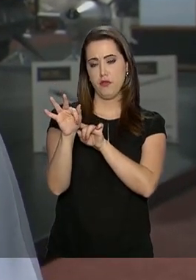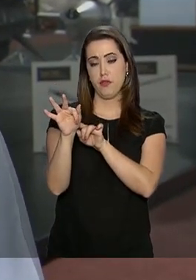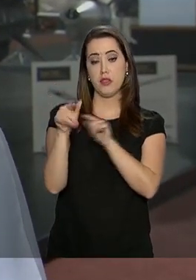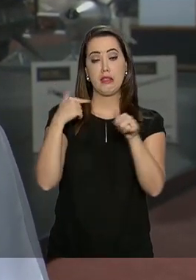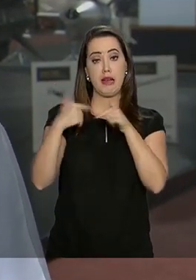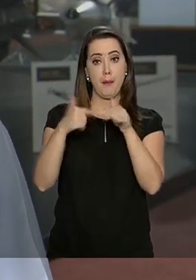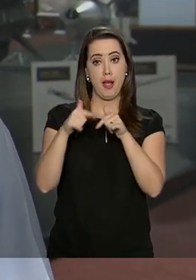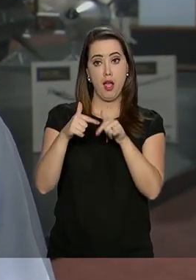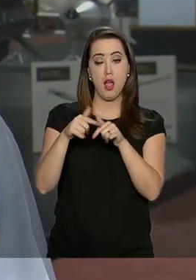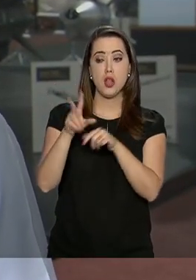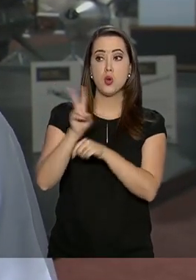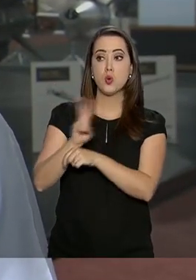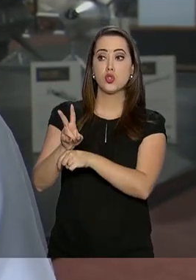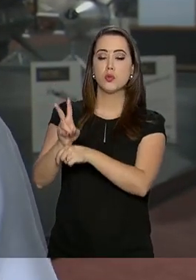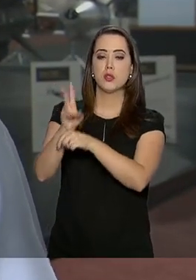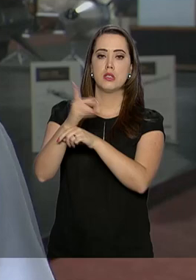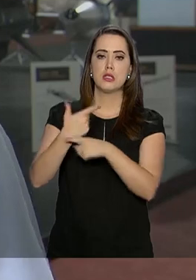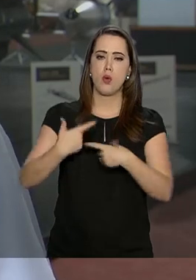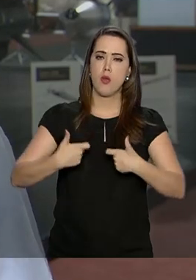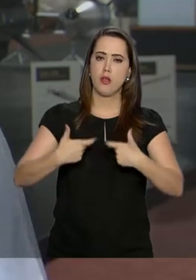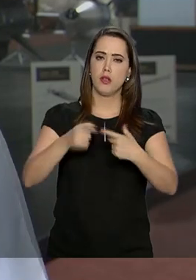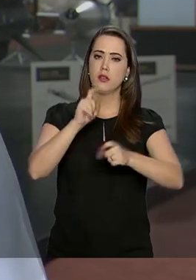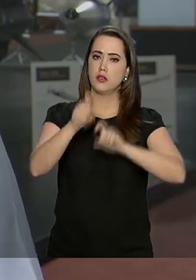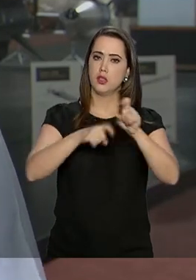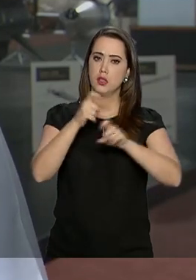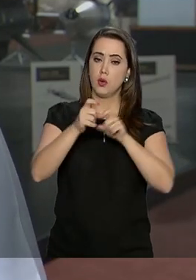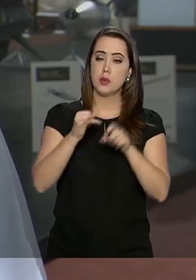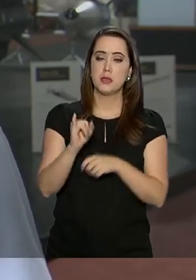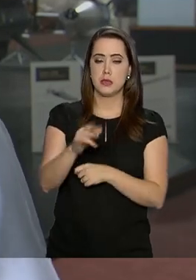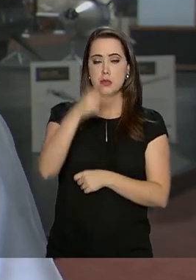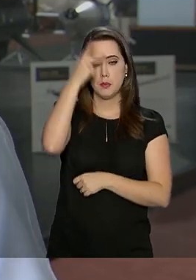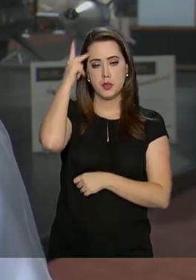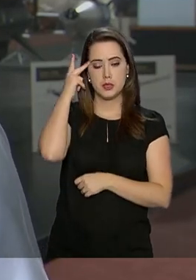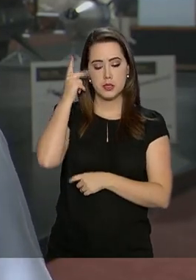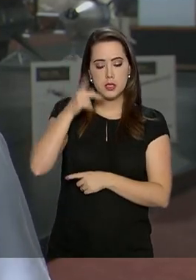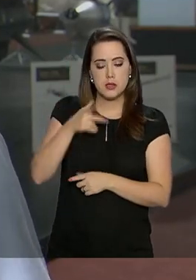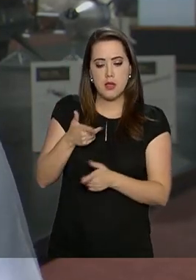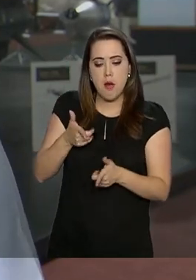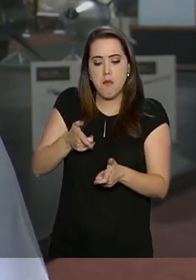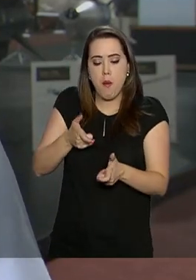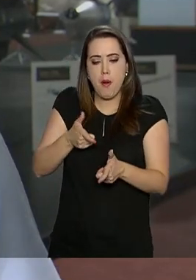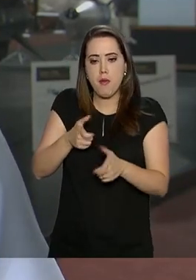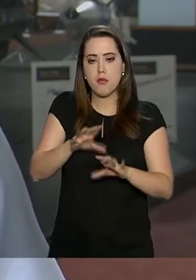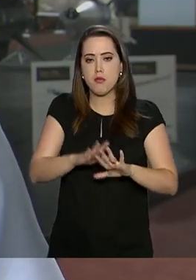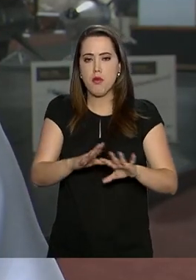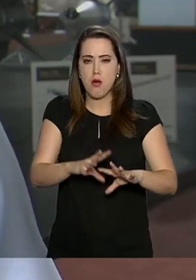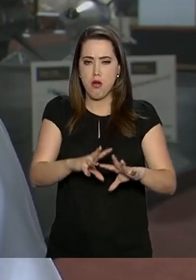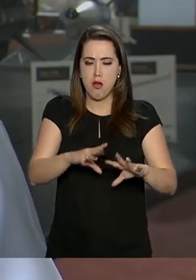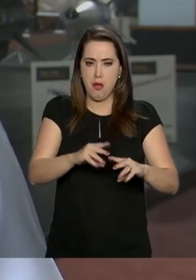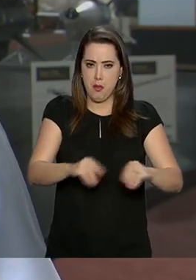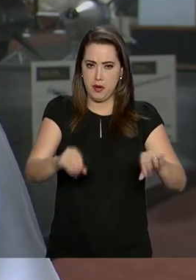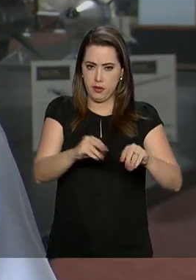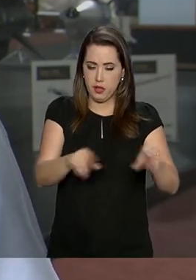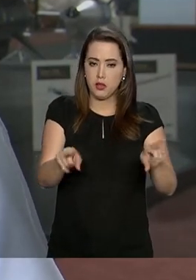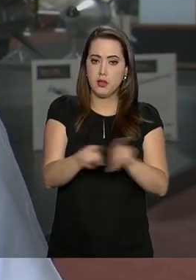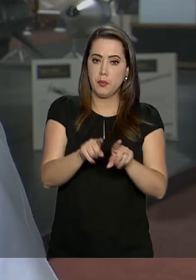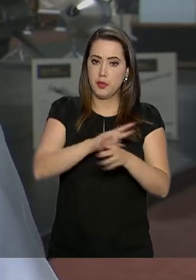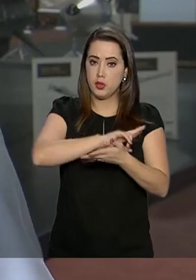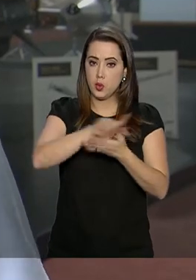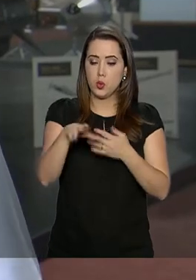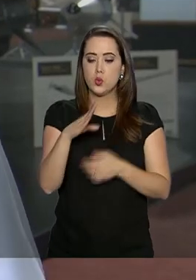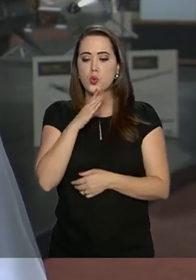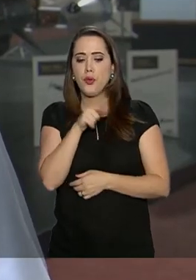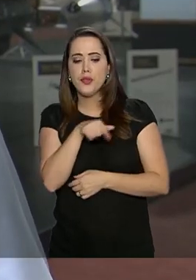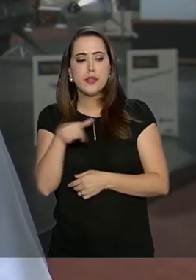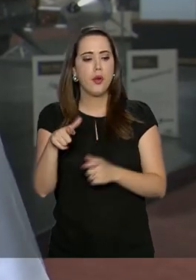aérea, missões de guerra eletrônica, missões de ataque ao solo, missões de reconhecimento. Então vai ser uma gama bem variada